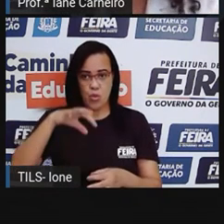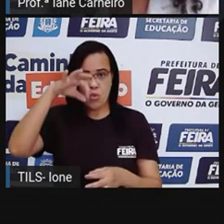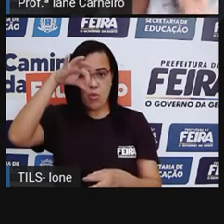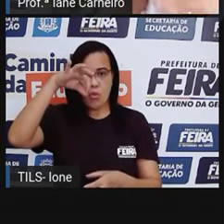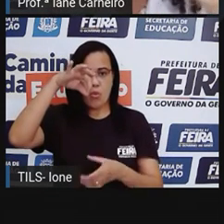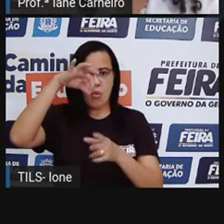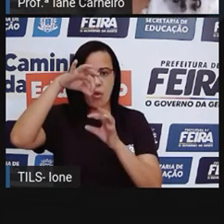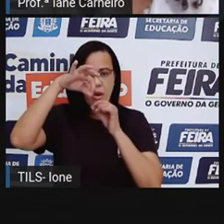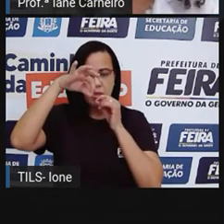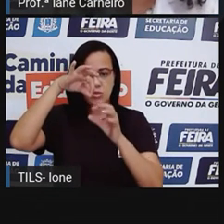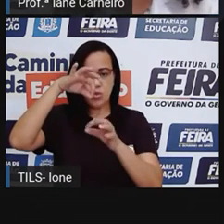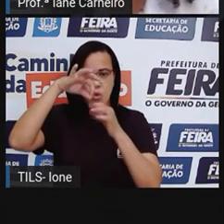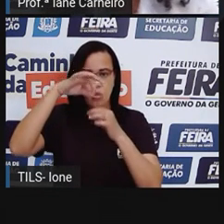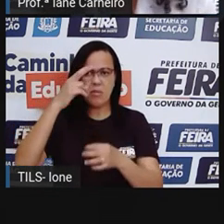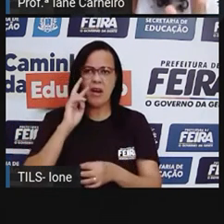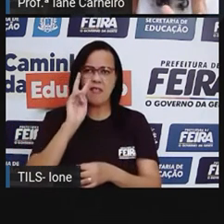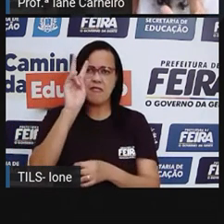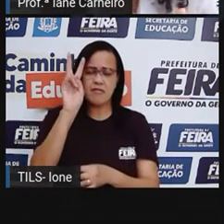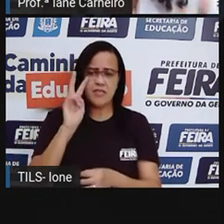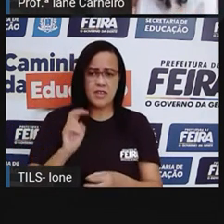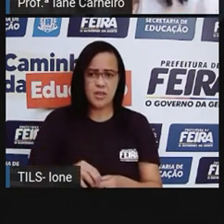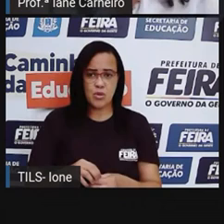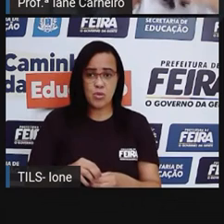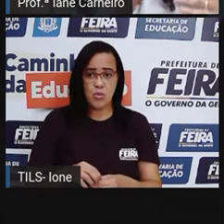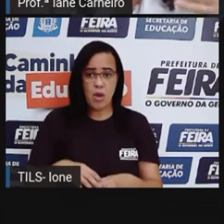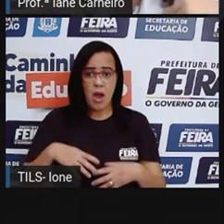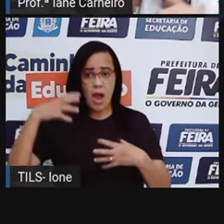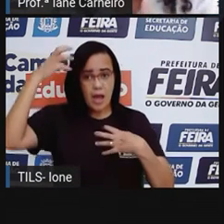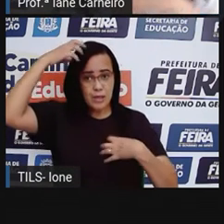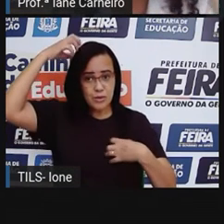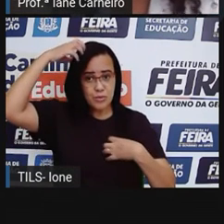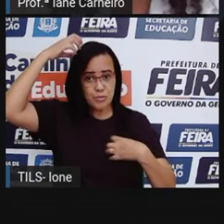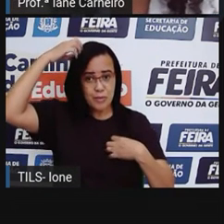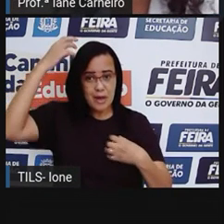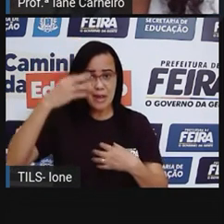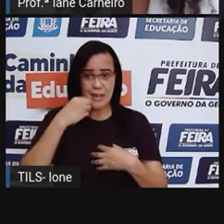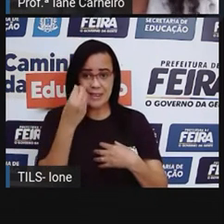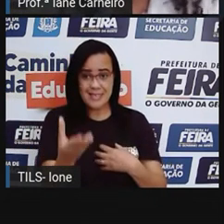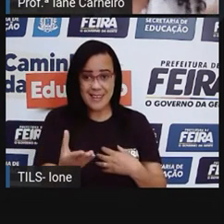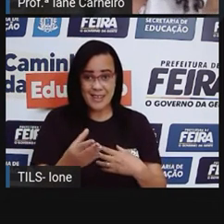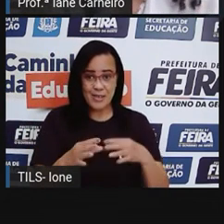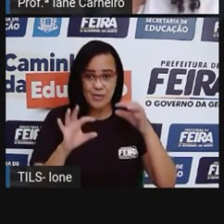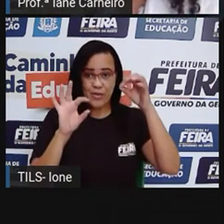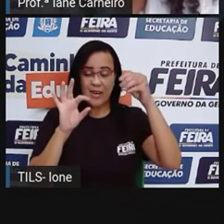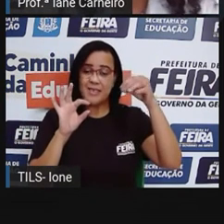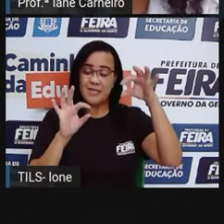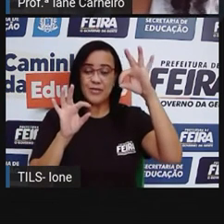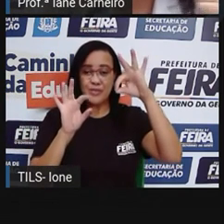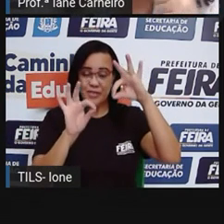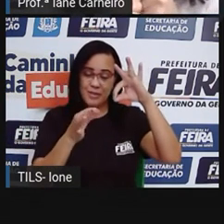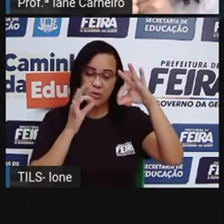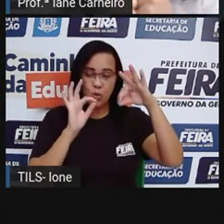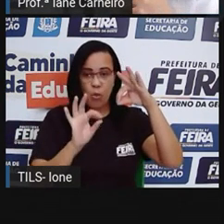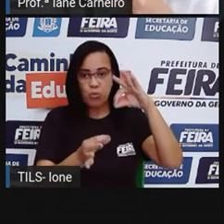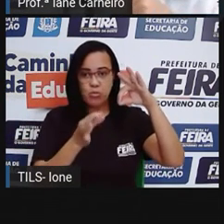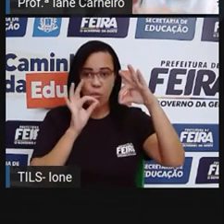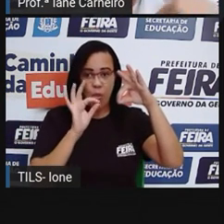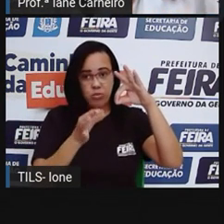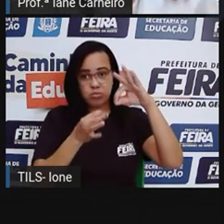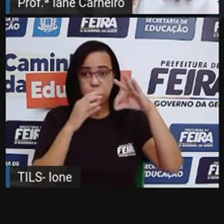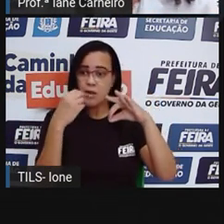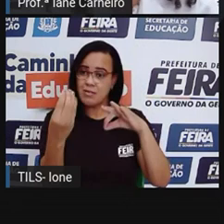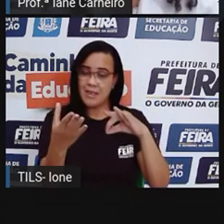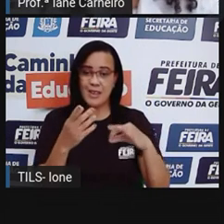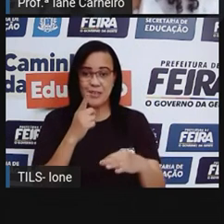a uva, e aí ele ia sair todo tristinho. E o macaco, que não tinha nada a ver com a história, foi gentil com o rato. Né?